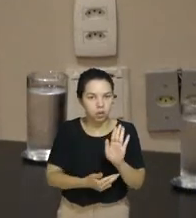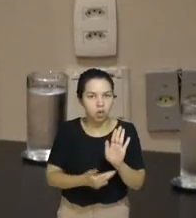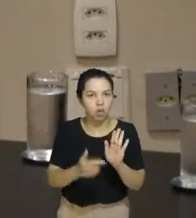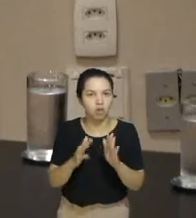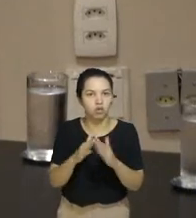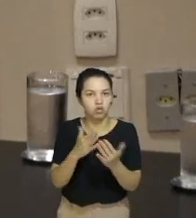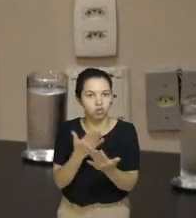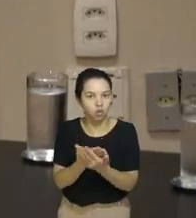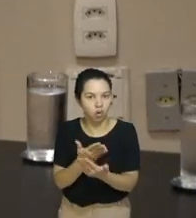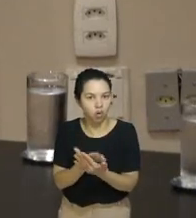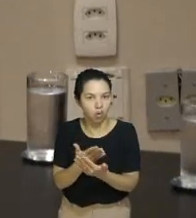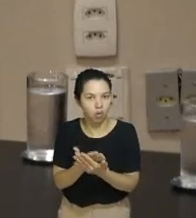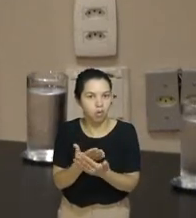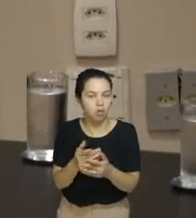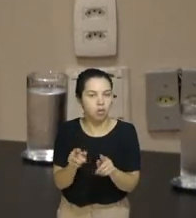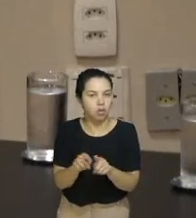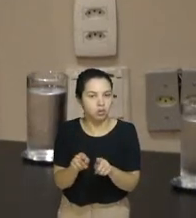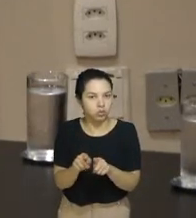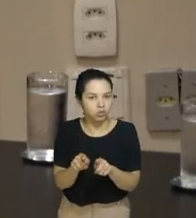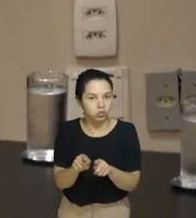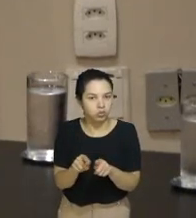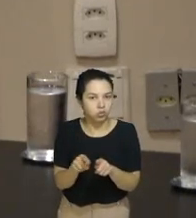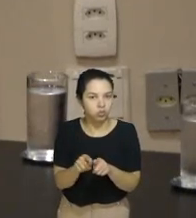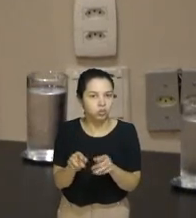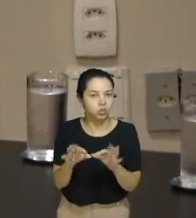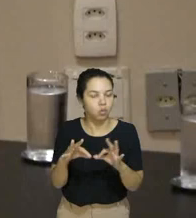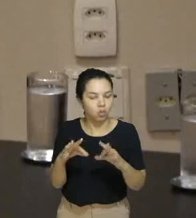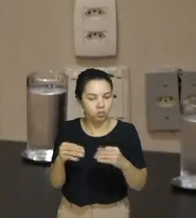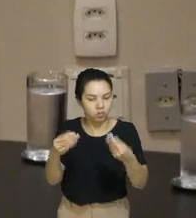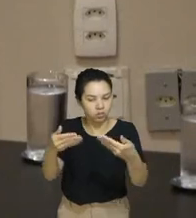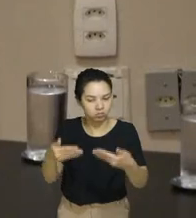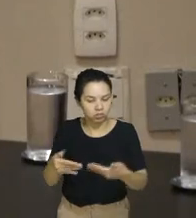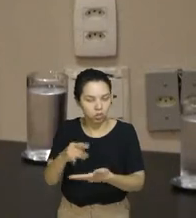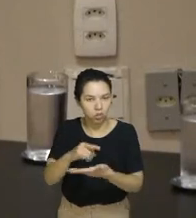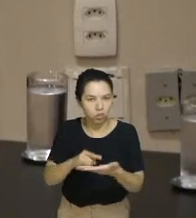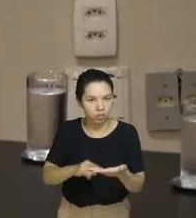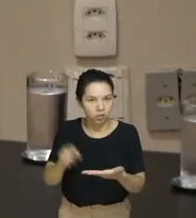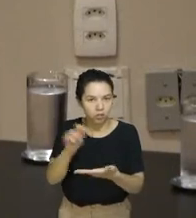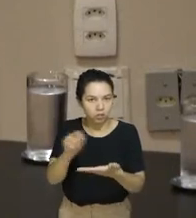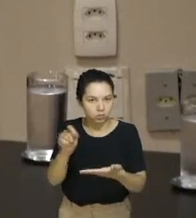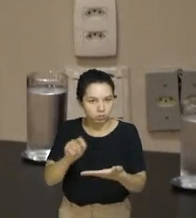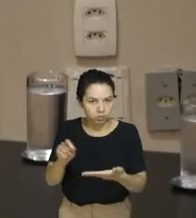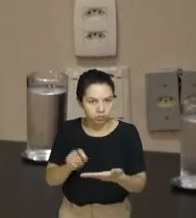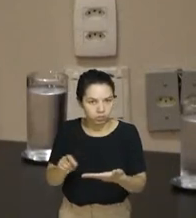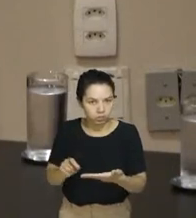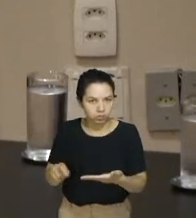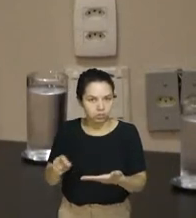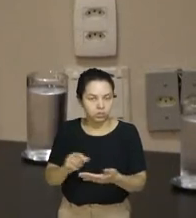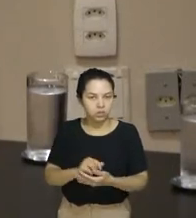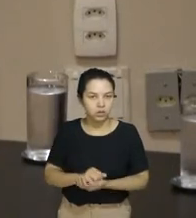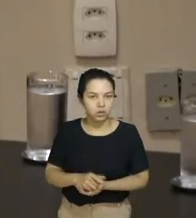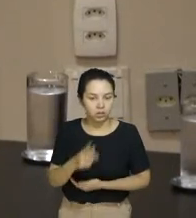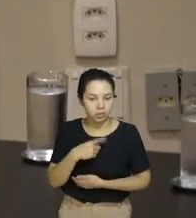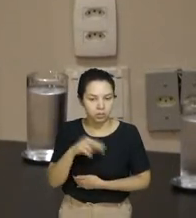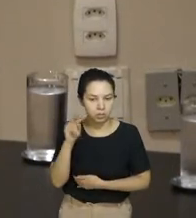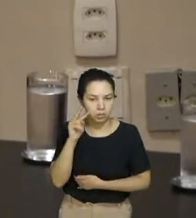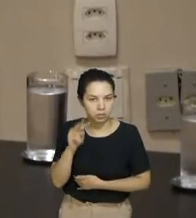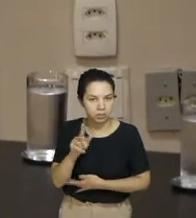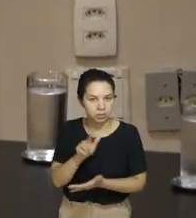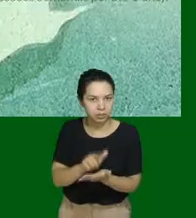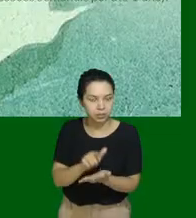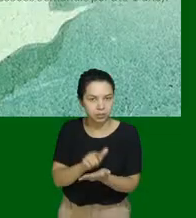o SNAP preenchido, que é o básico, né? Tem todo isso, aparece lá nos papéis do